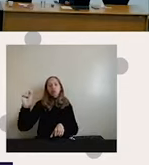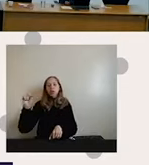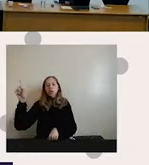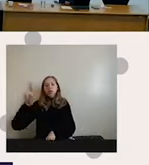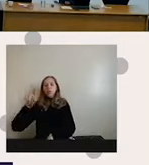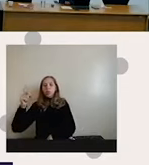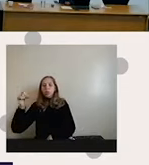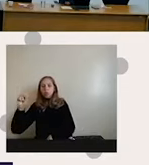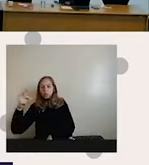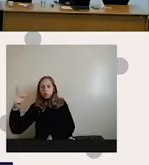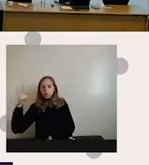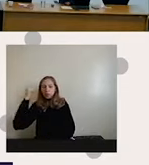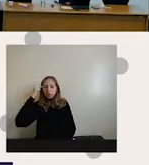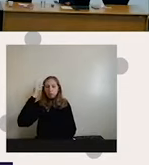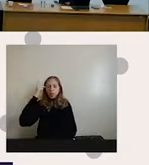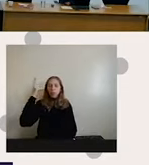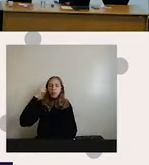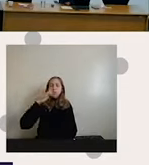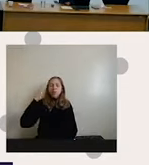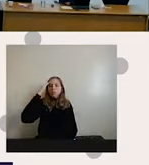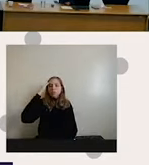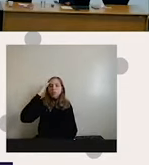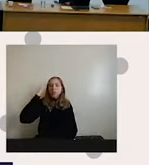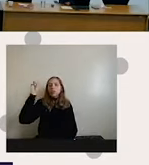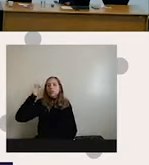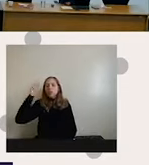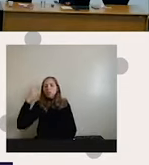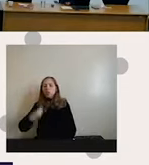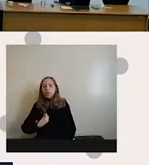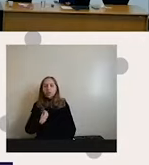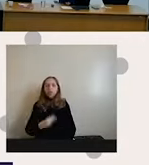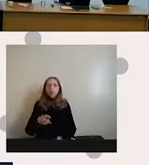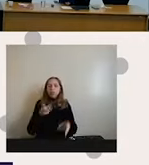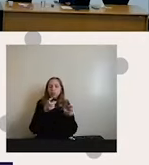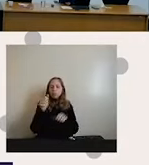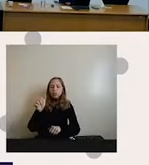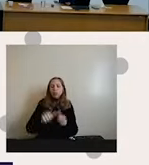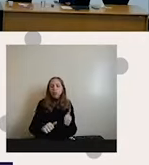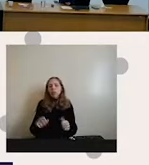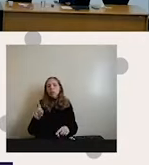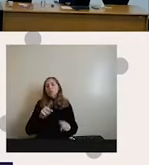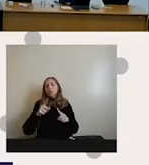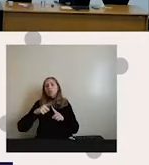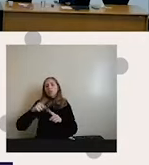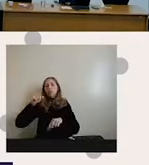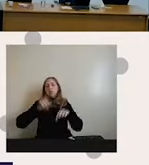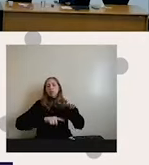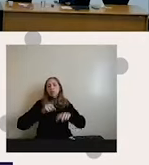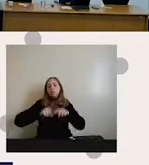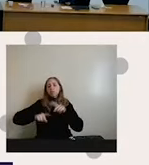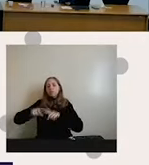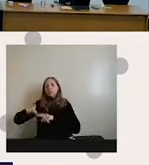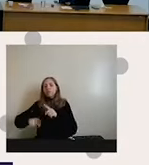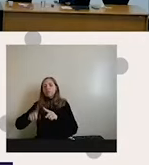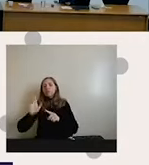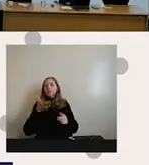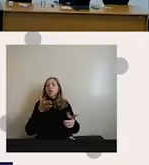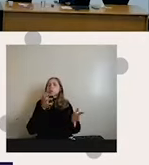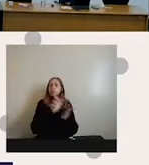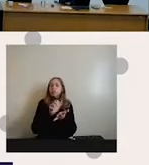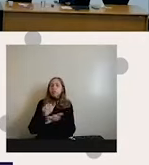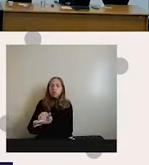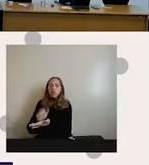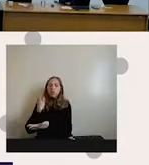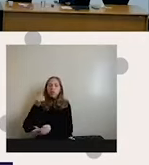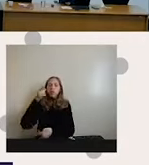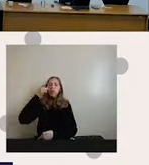de vida, entrevistas, observação, com alguns instrumentos já consolidados que foram ditos aqui ontem, né, como